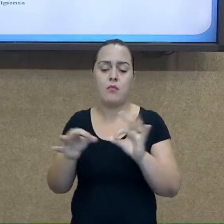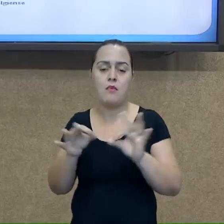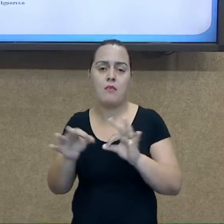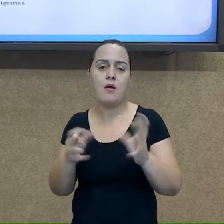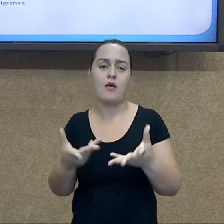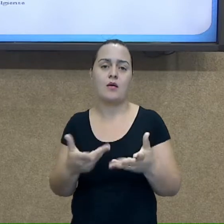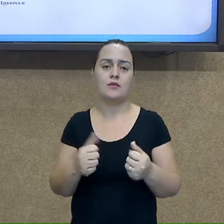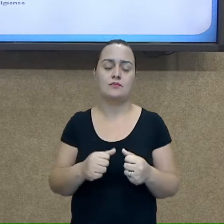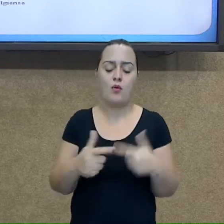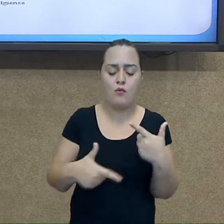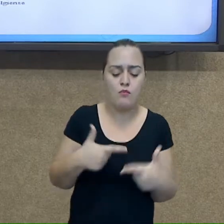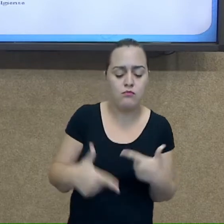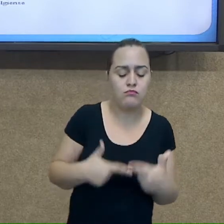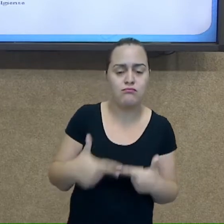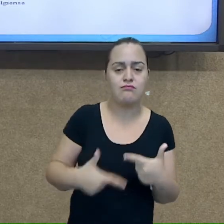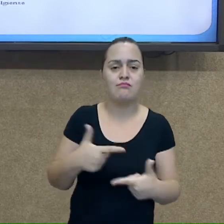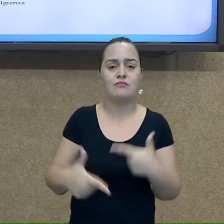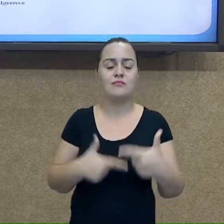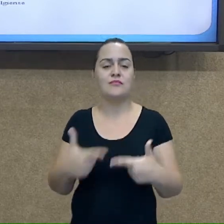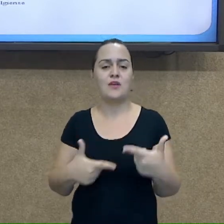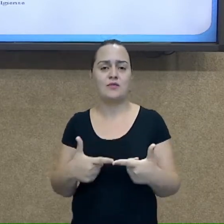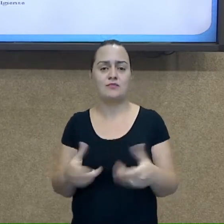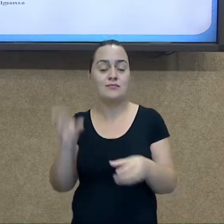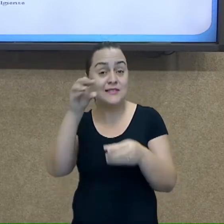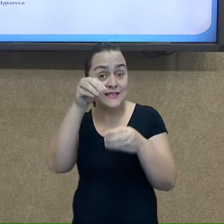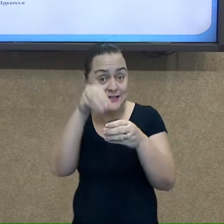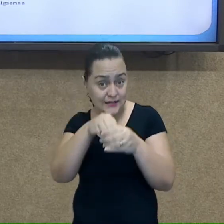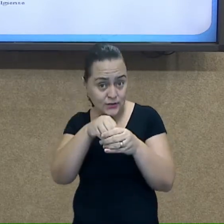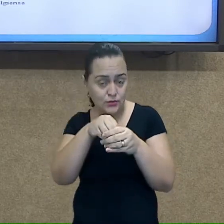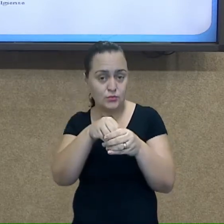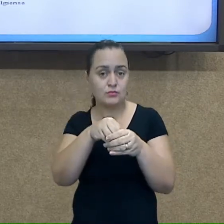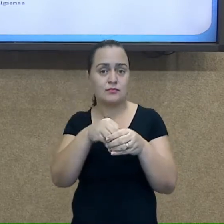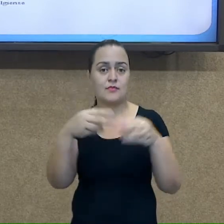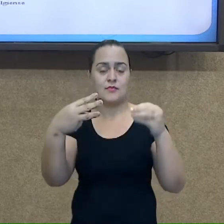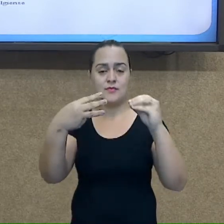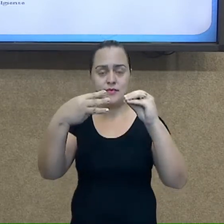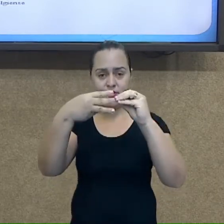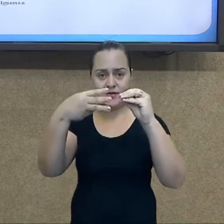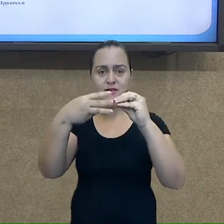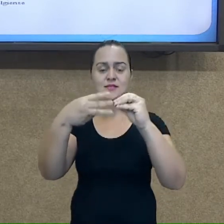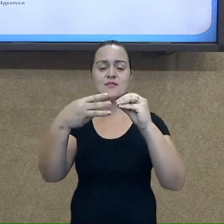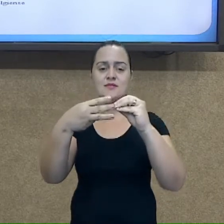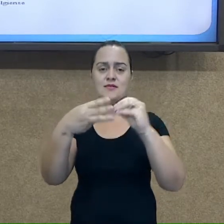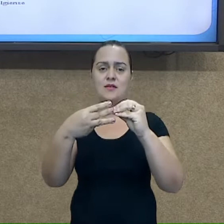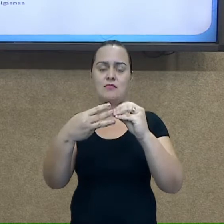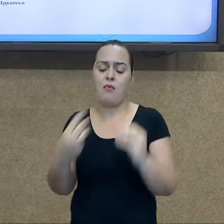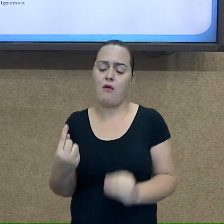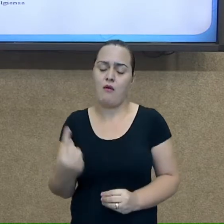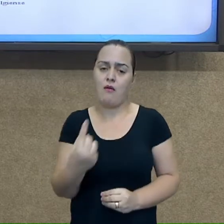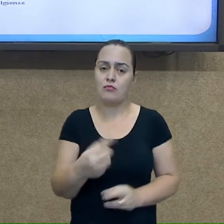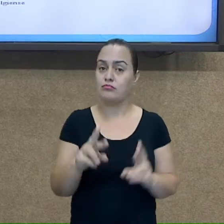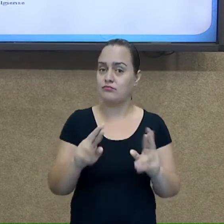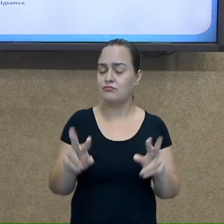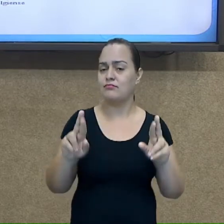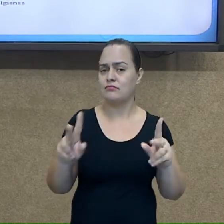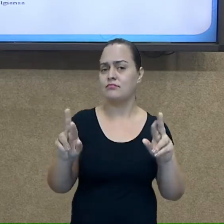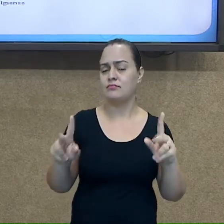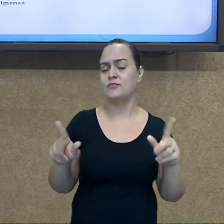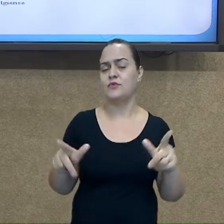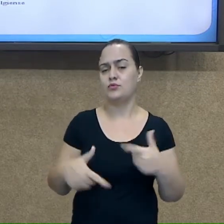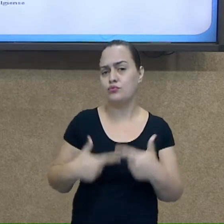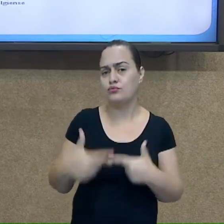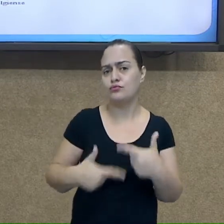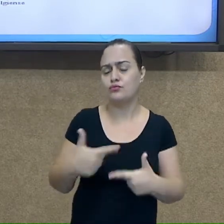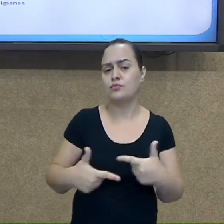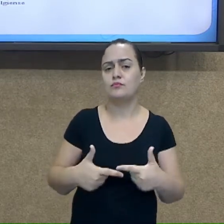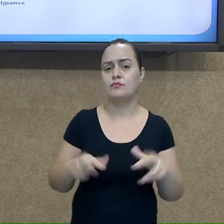da célula. Isto mesmo, cada organela desempenha uma função dentro da